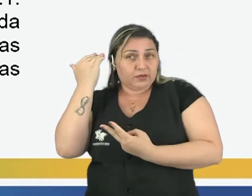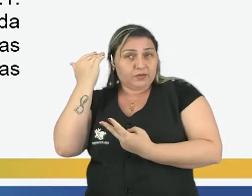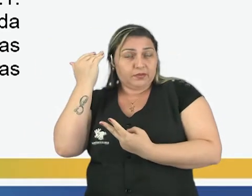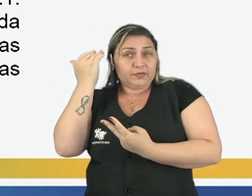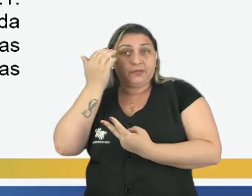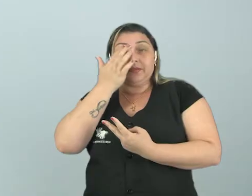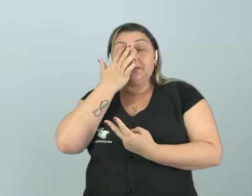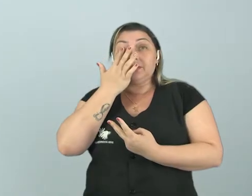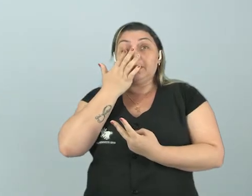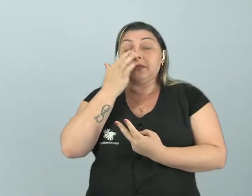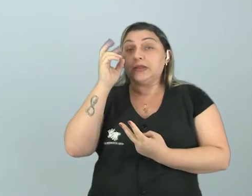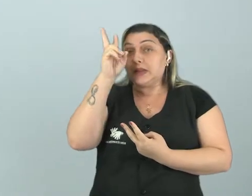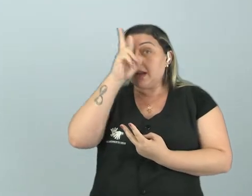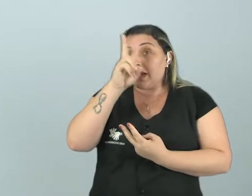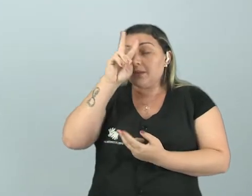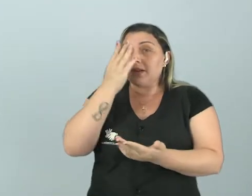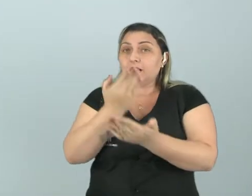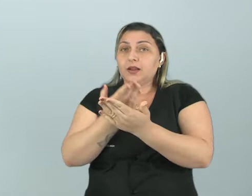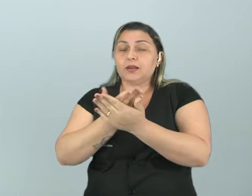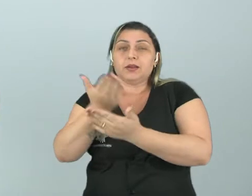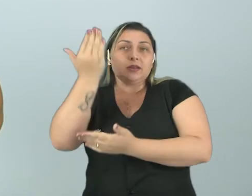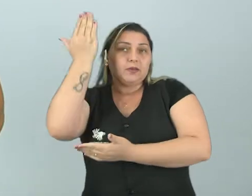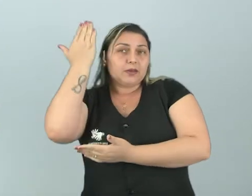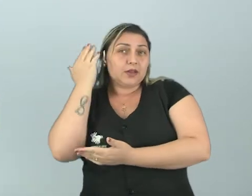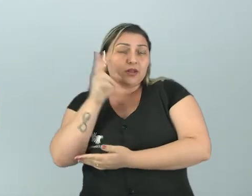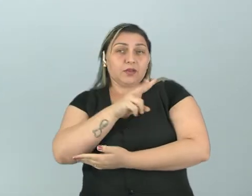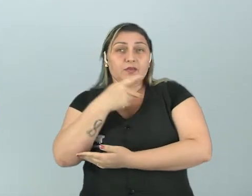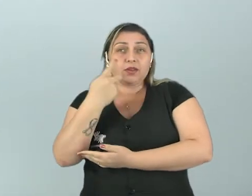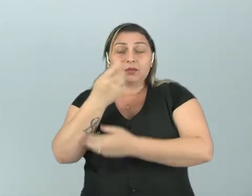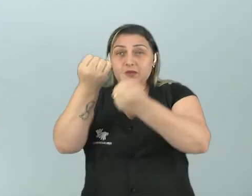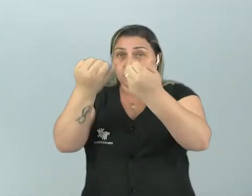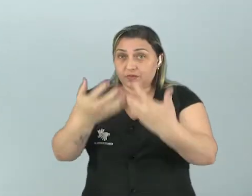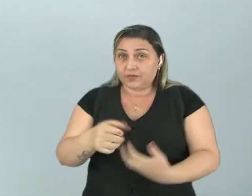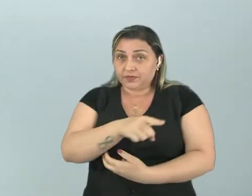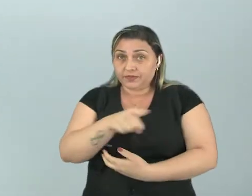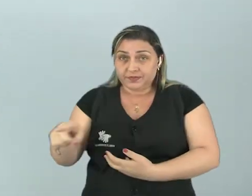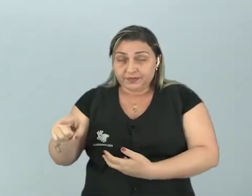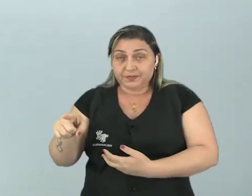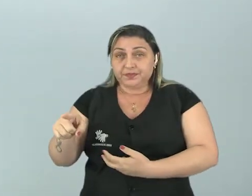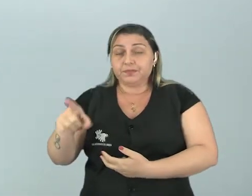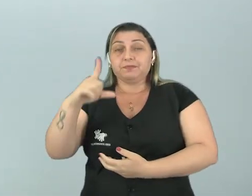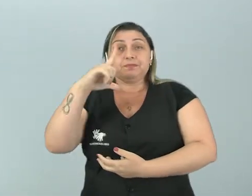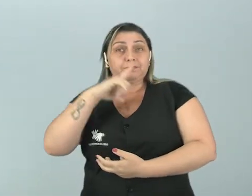época. Lembra que na aula passada eu falei para vocês que eles